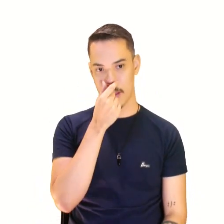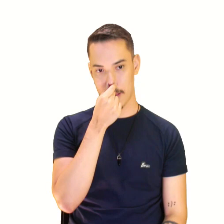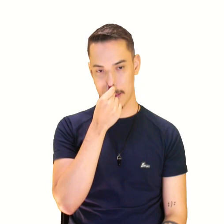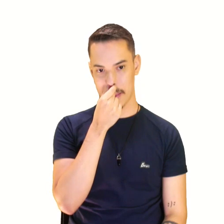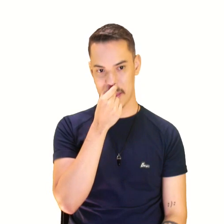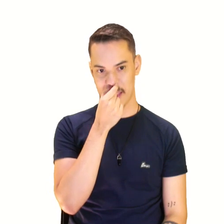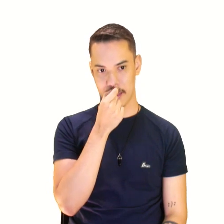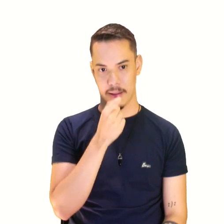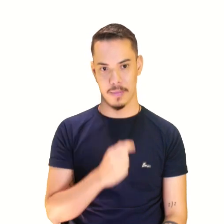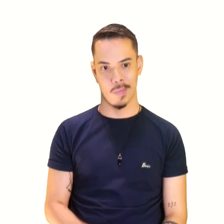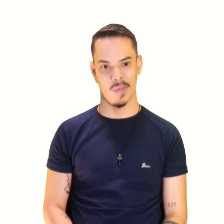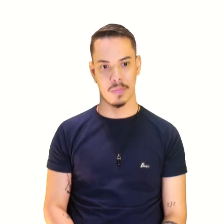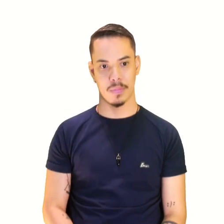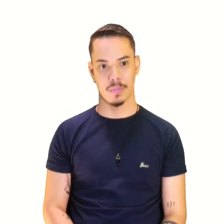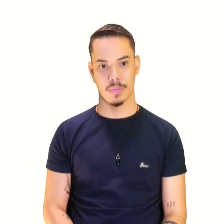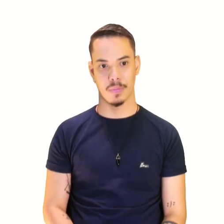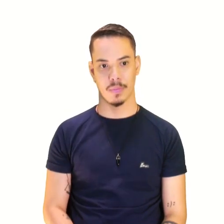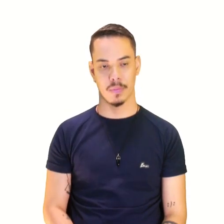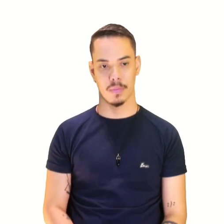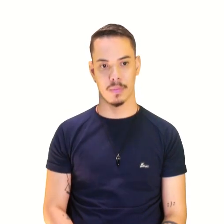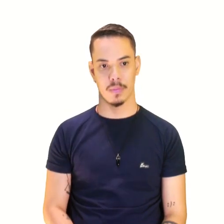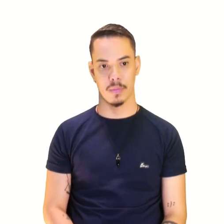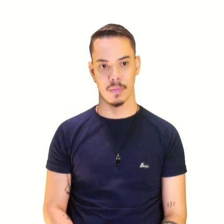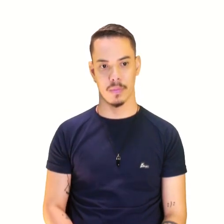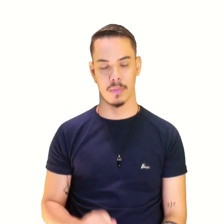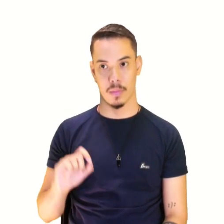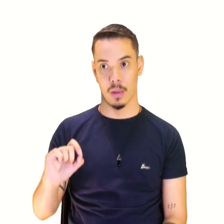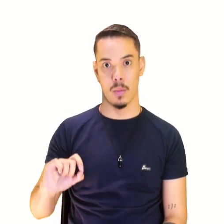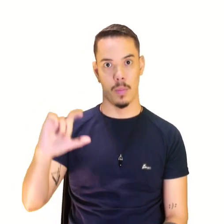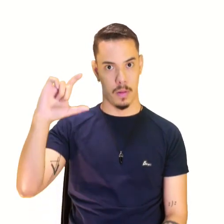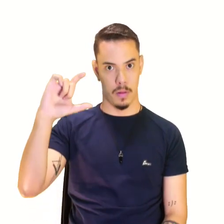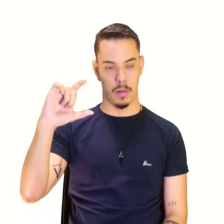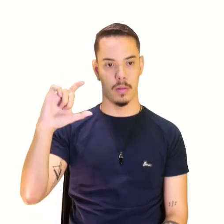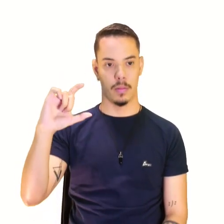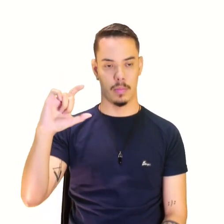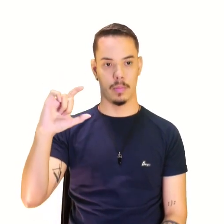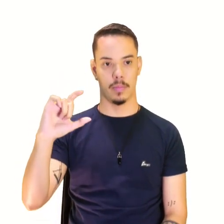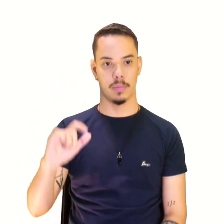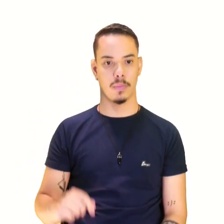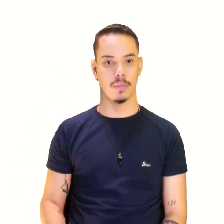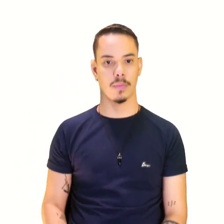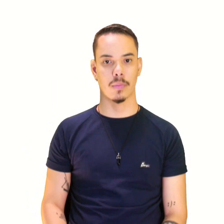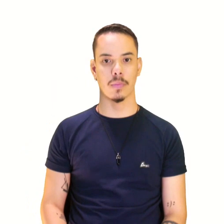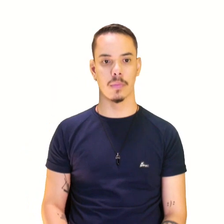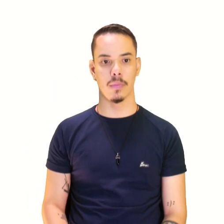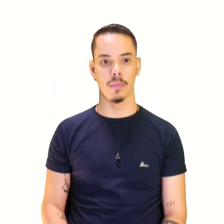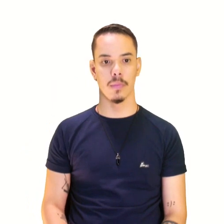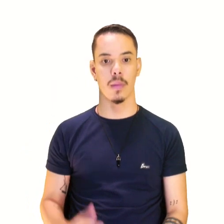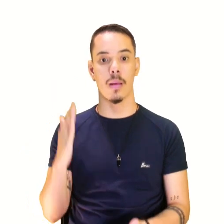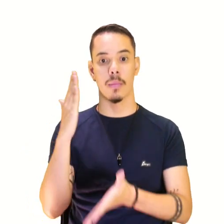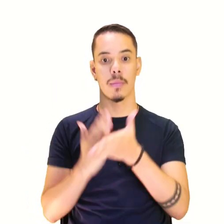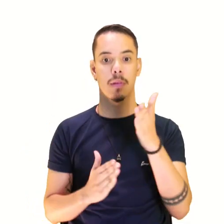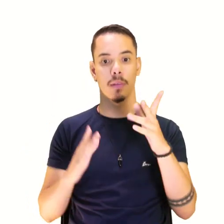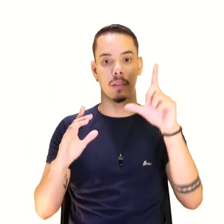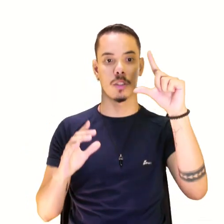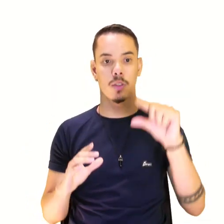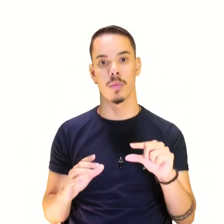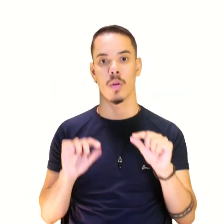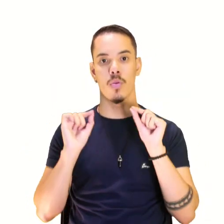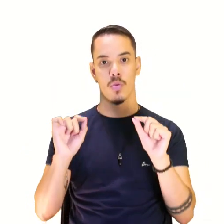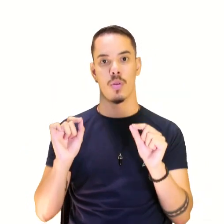porque é melhor a setinha pro maior, né? Ó, os trabalhadores eram 12, reduziu pela metade. O que vai acontecer com os dias?